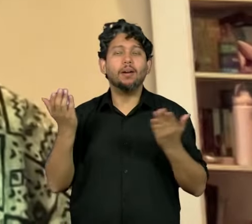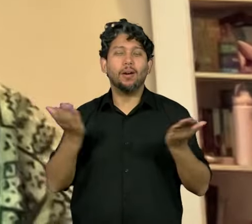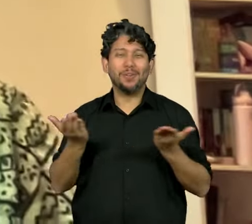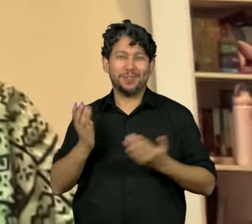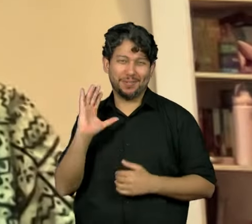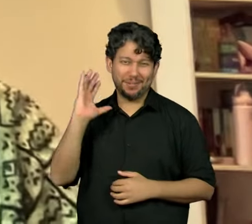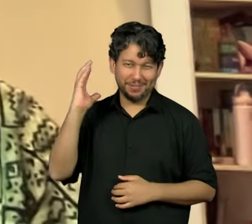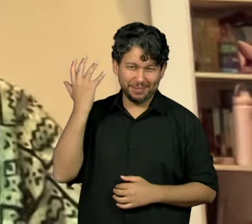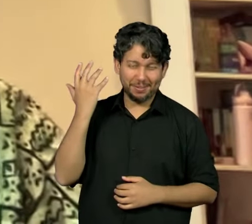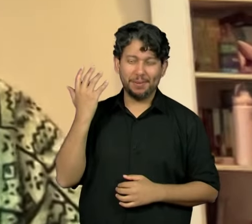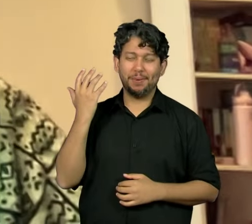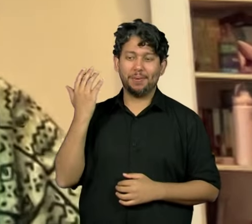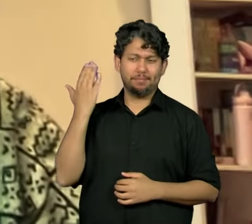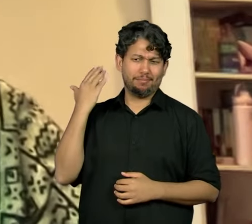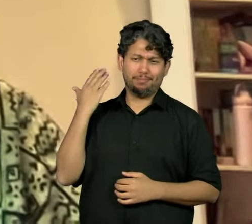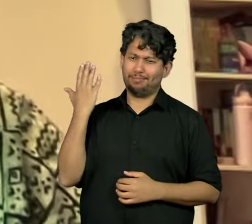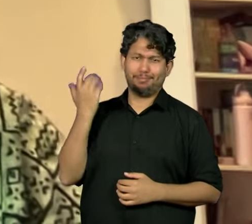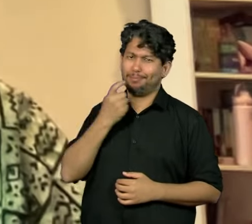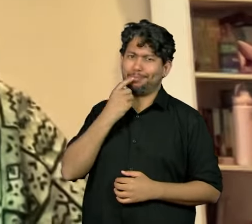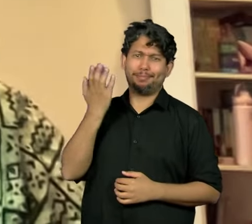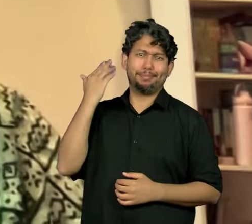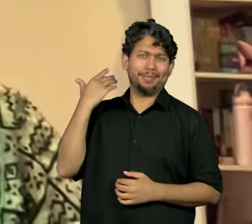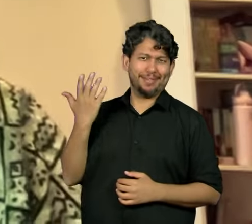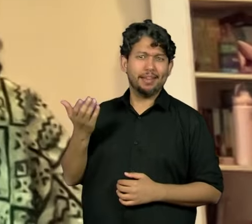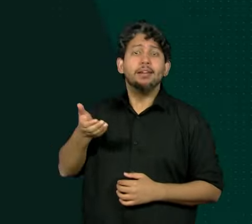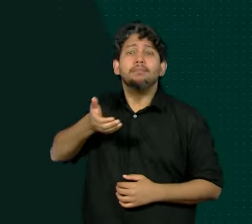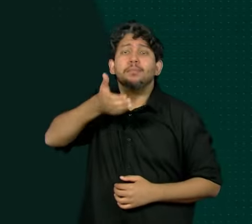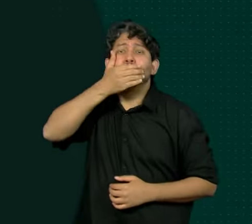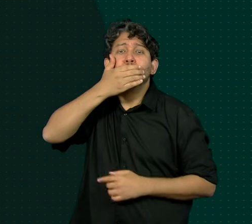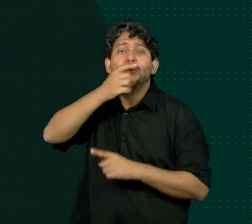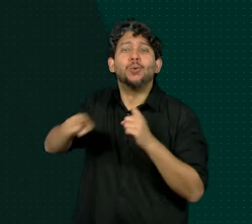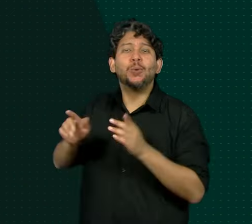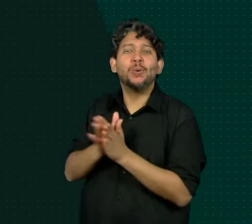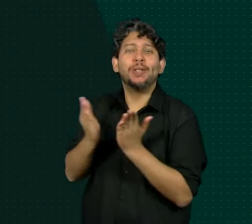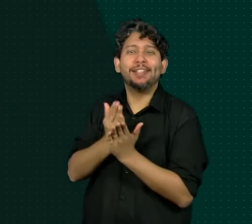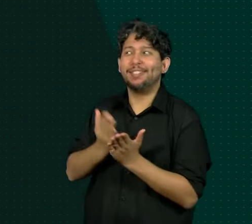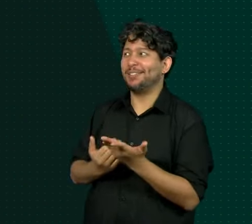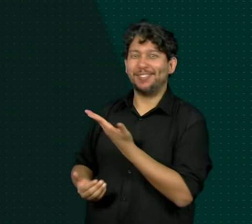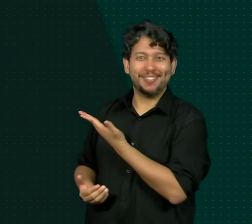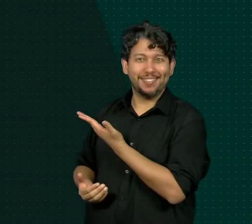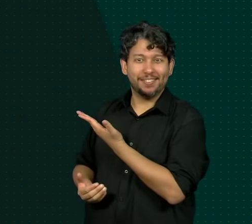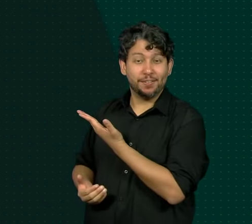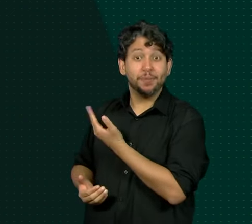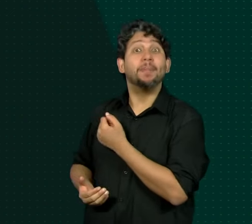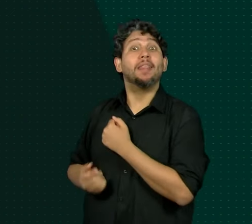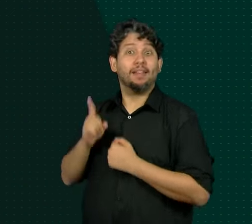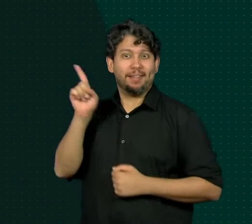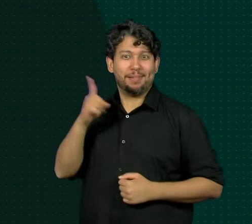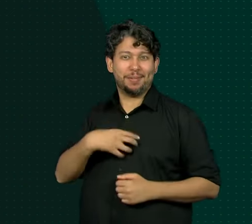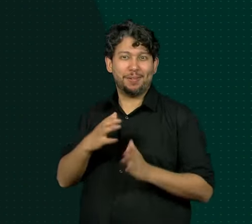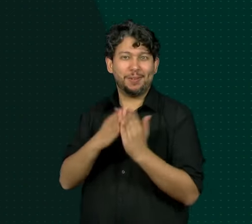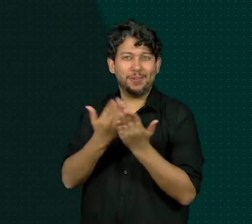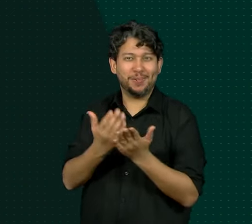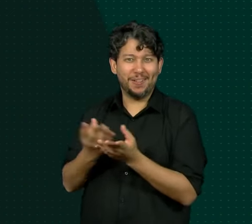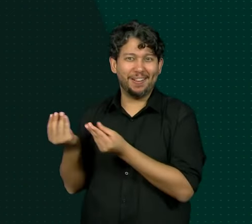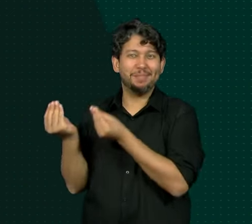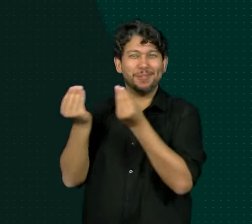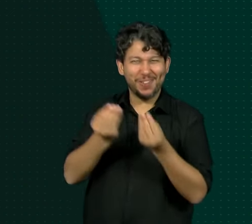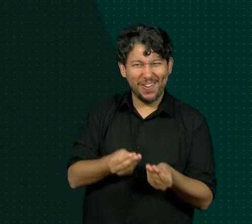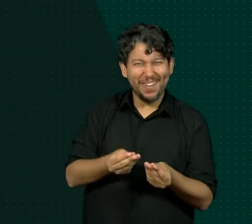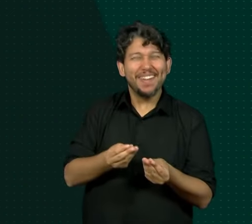exemplo, agora sempre, né, a censura ao livro de Tenório Cavalcante, né, assim como houve aquela reação